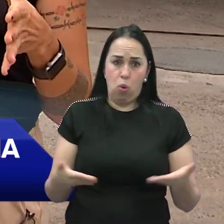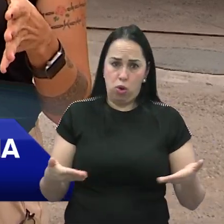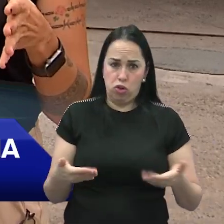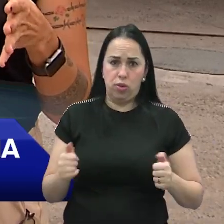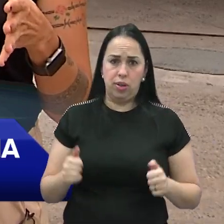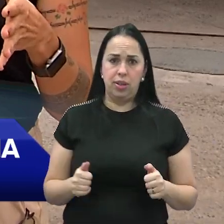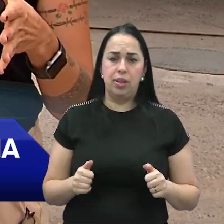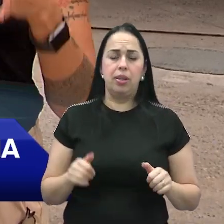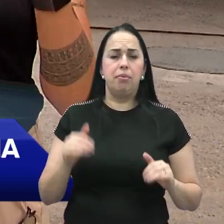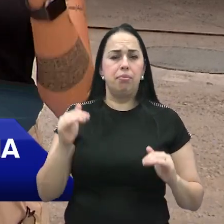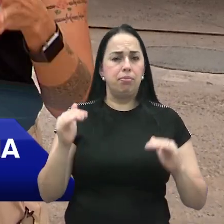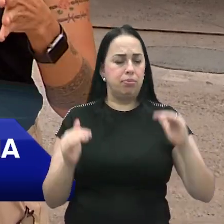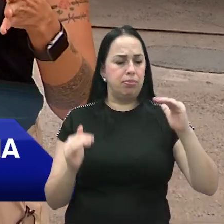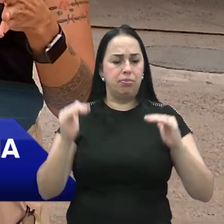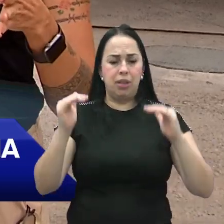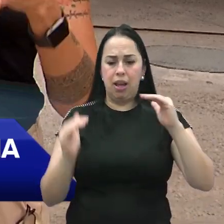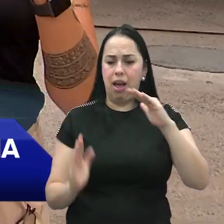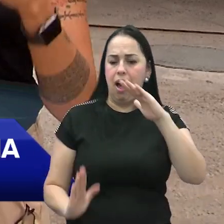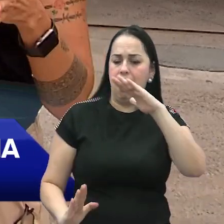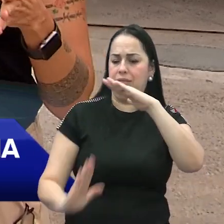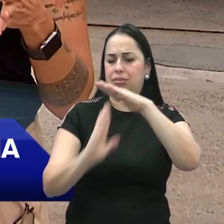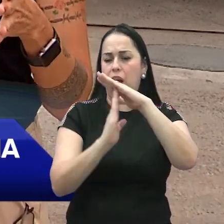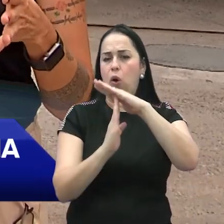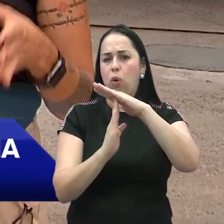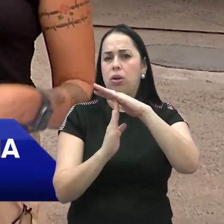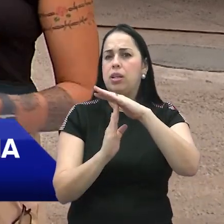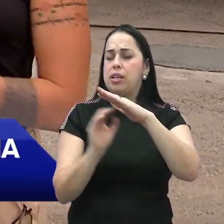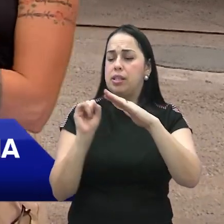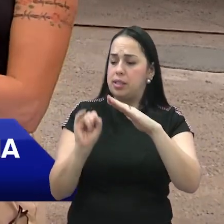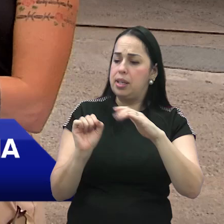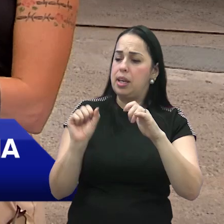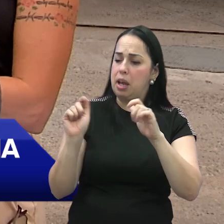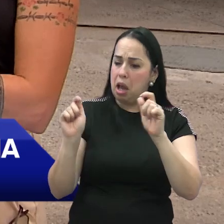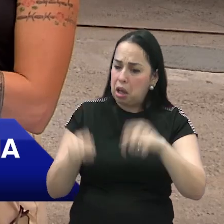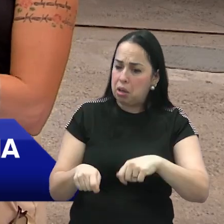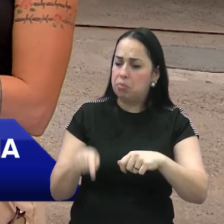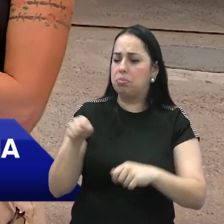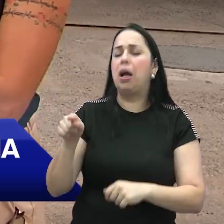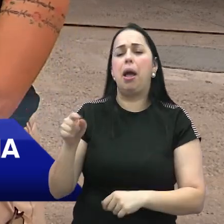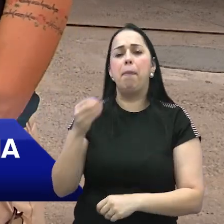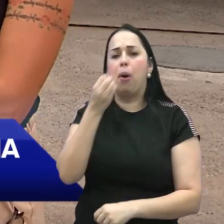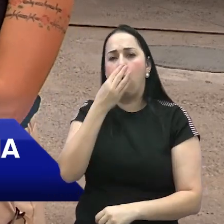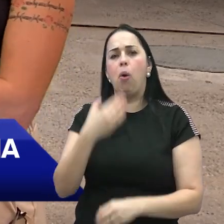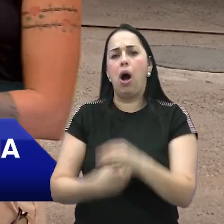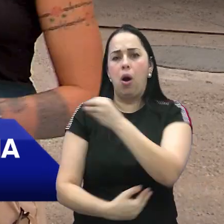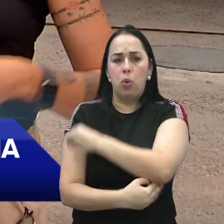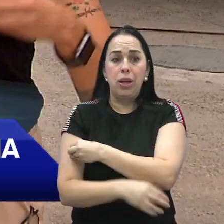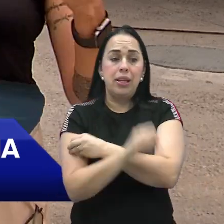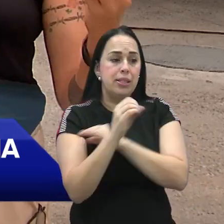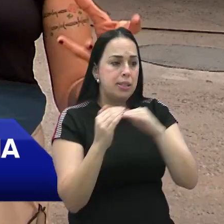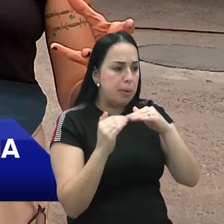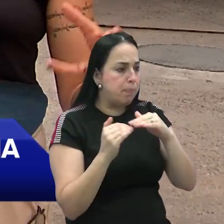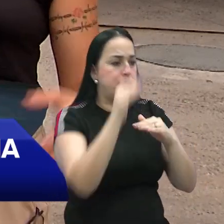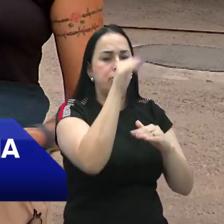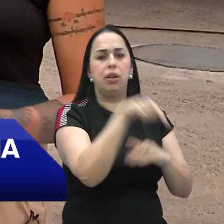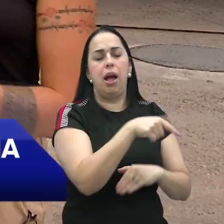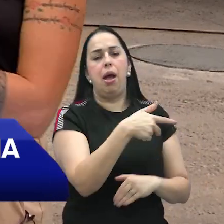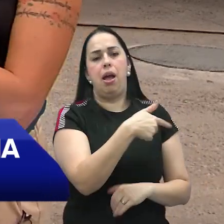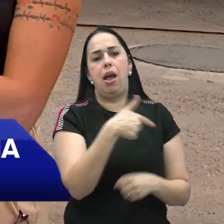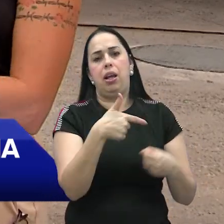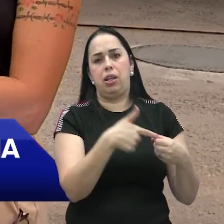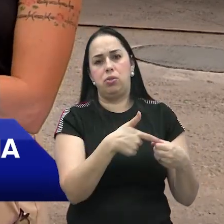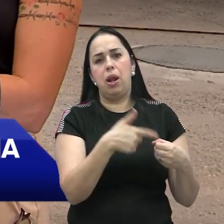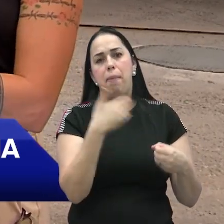como ele faz hoje. Tem um patamar, até determinado patamar, compensa eu abastecer com álcool. E até determinado patamar é